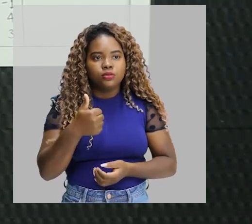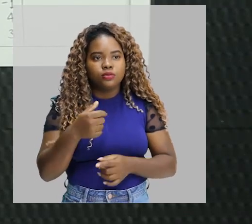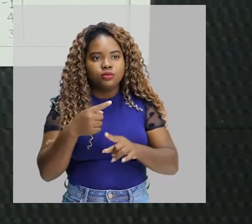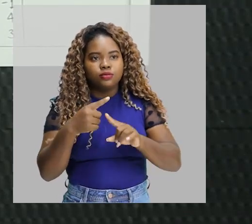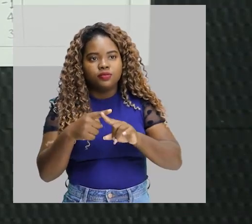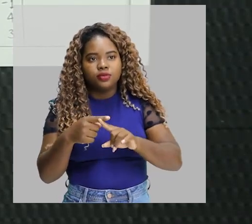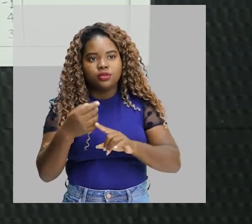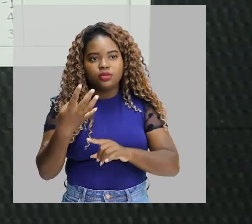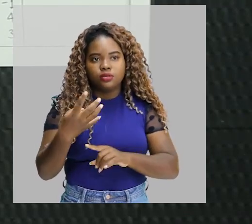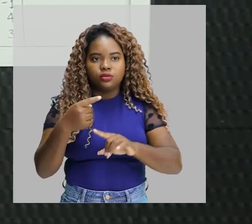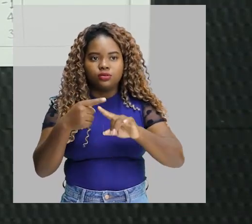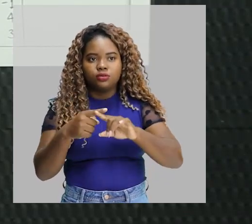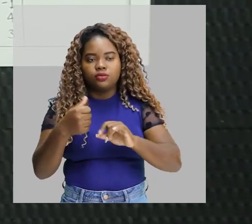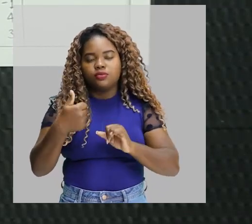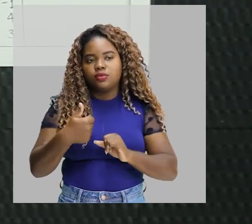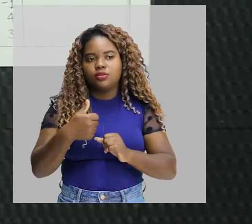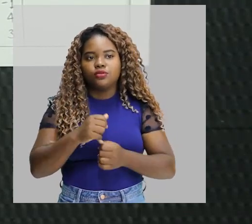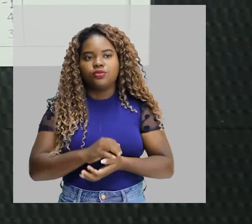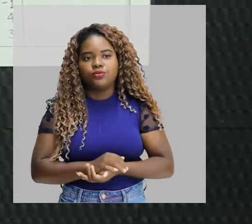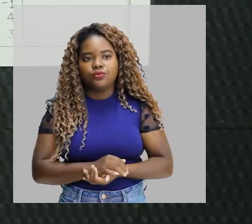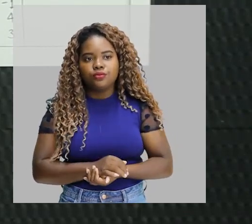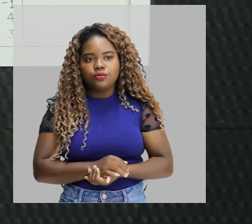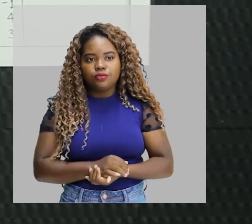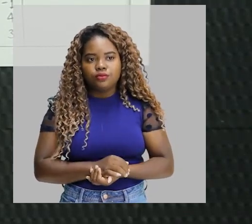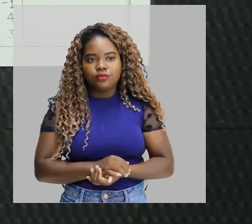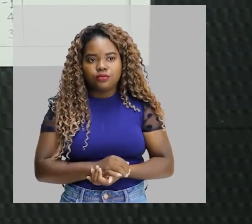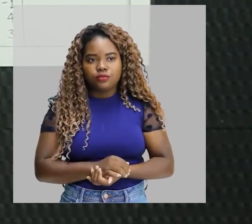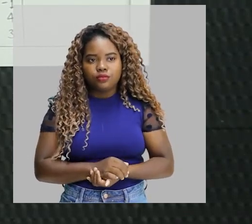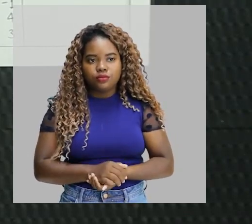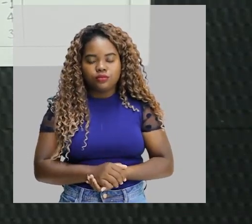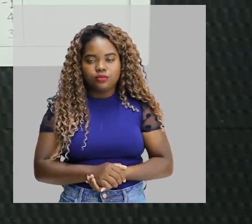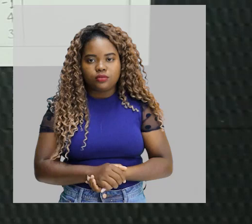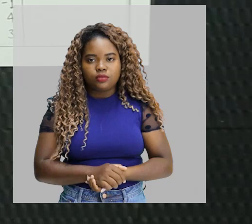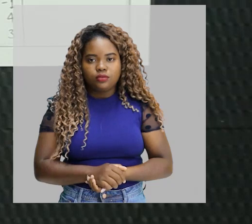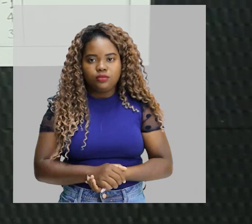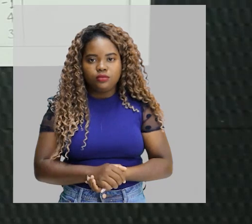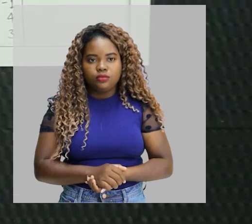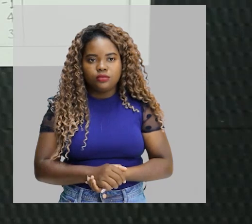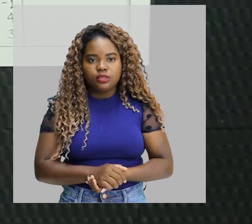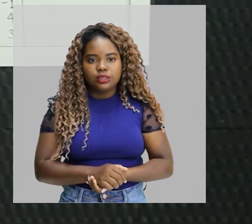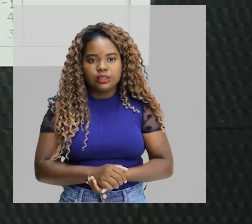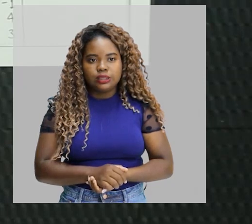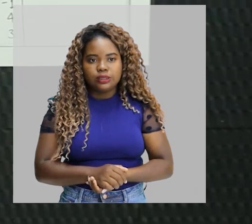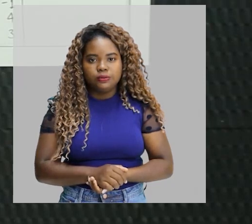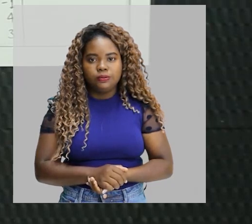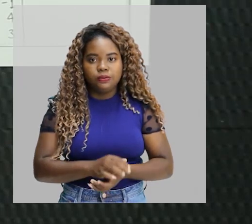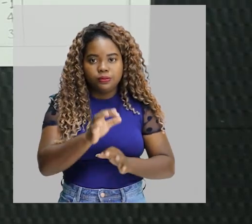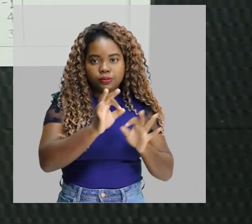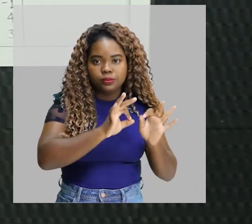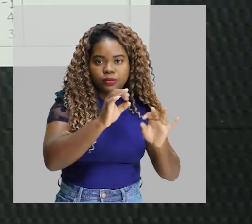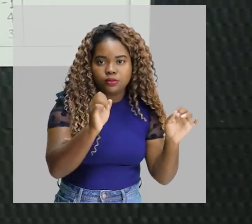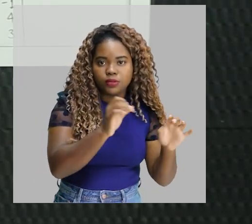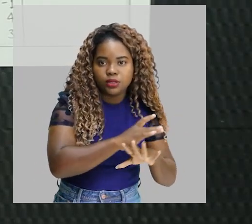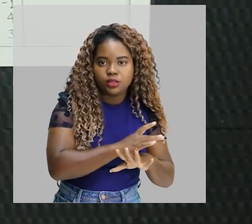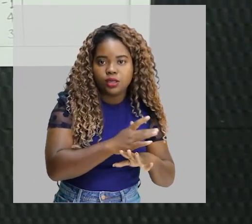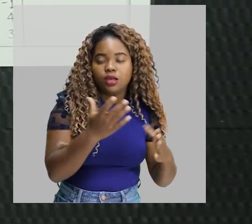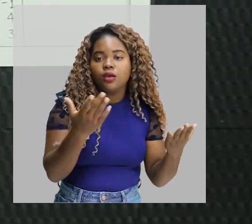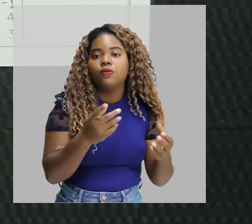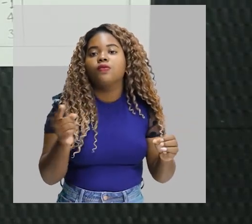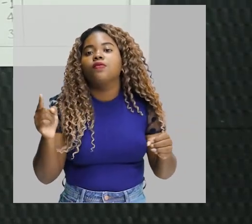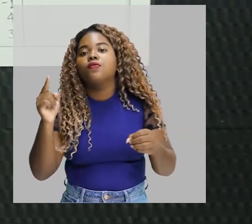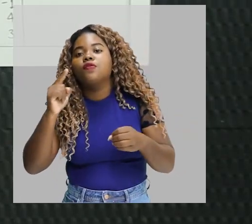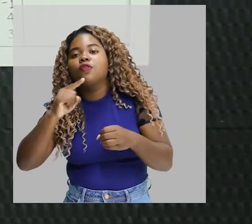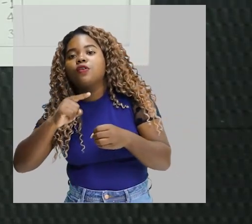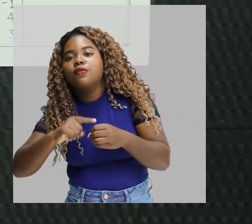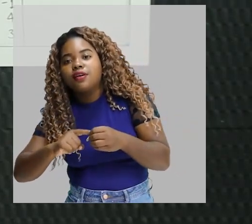um multiplicado por 4 multiplicado por um certo feito isso agora a gente vai voltar